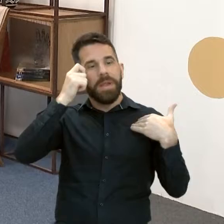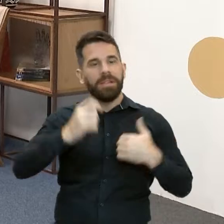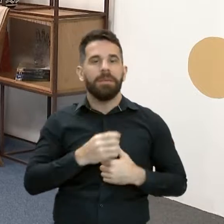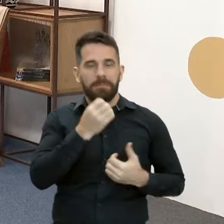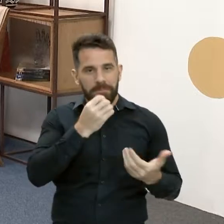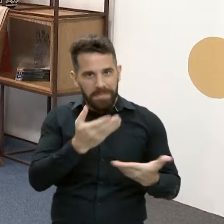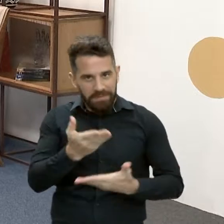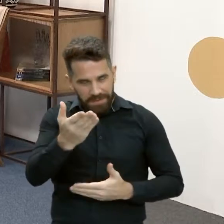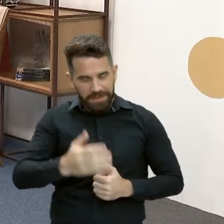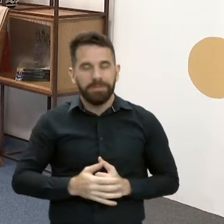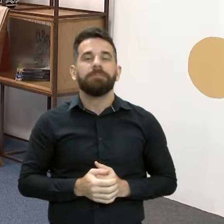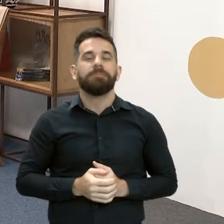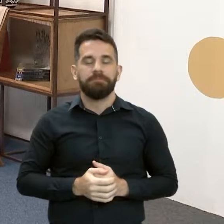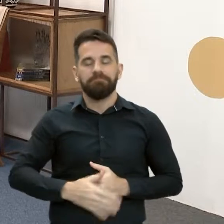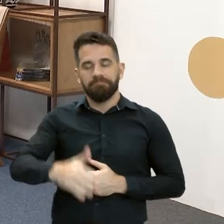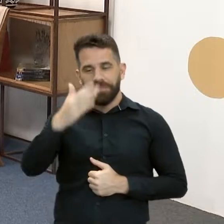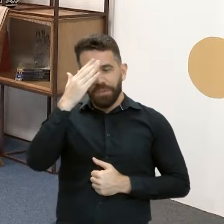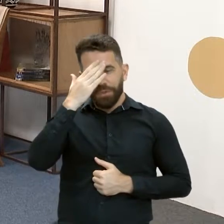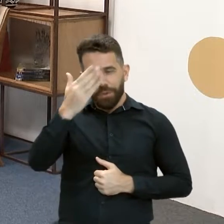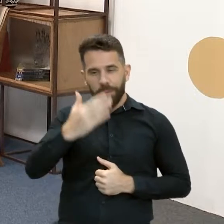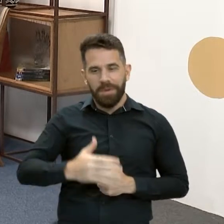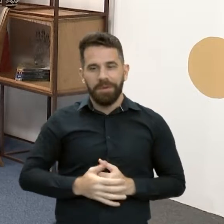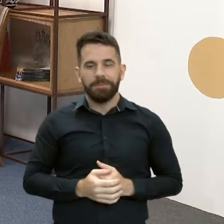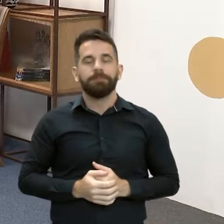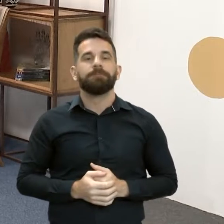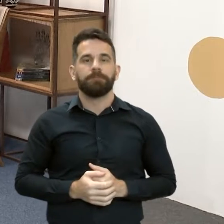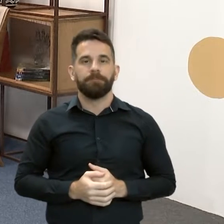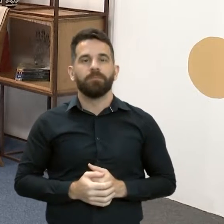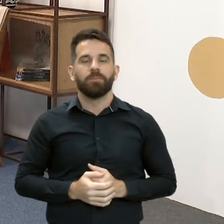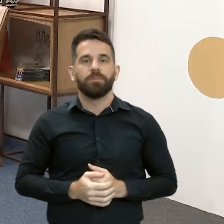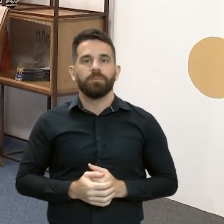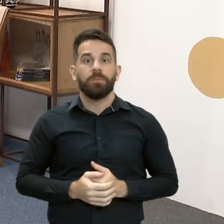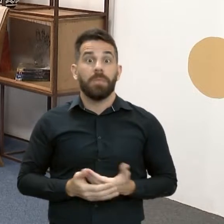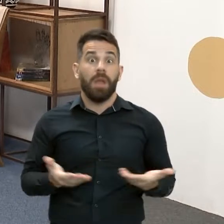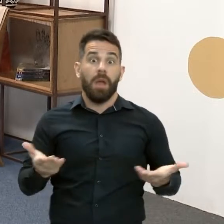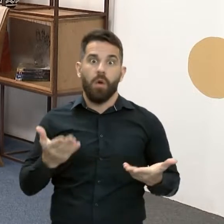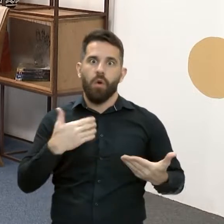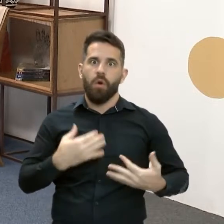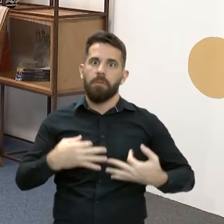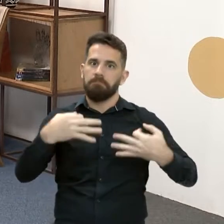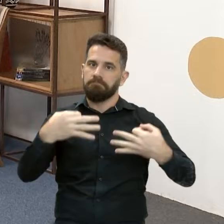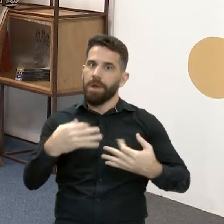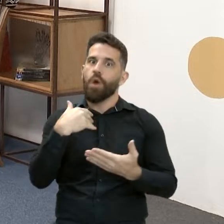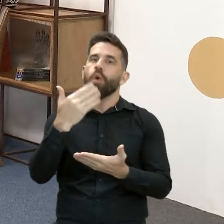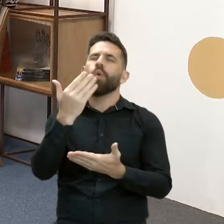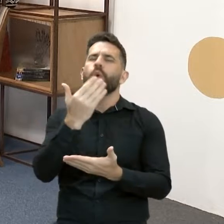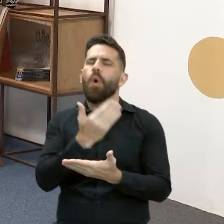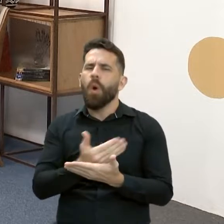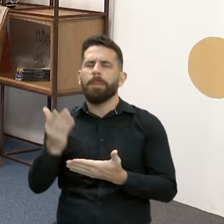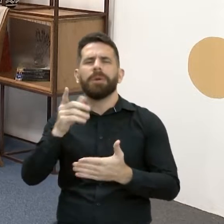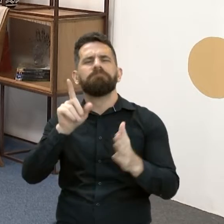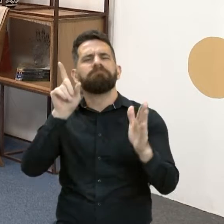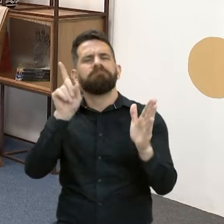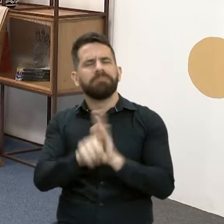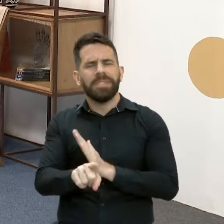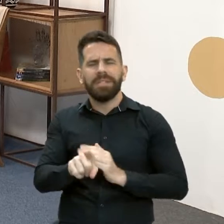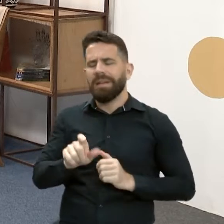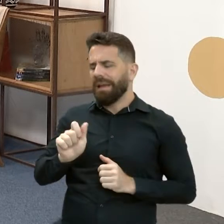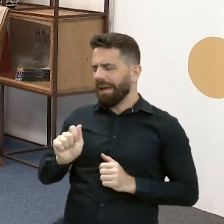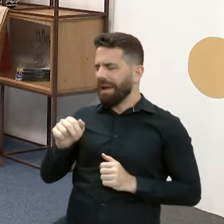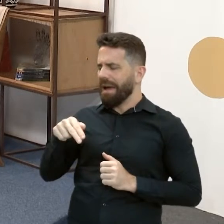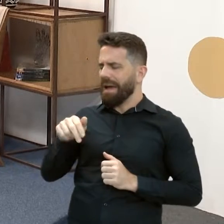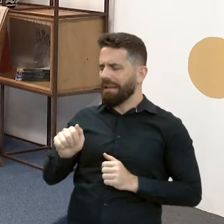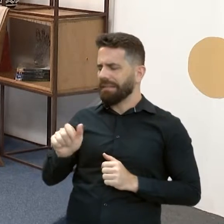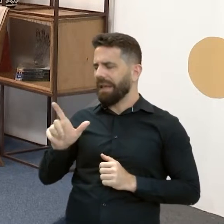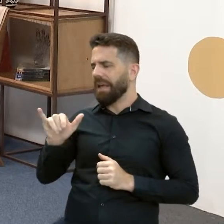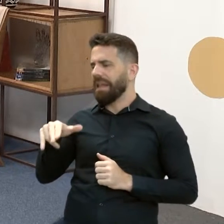Ludmila. Muito obrigada, Janaína. Bom, vamos começar perguntando quem foi a Ana Lins antes